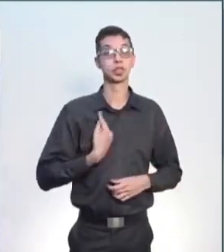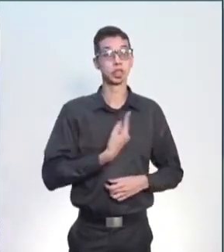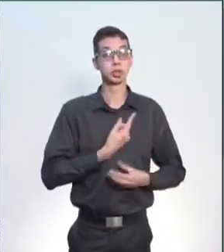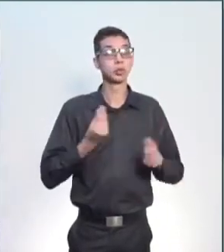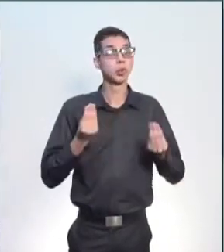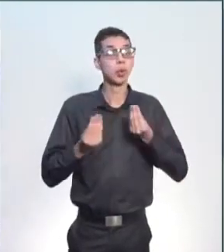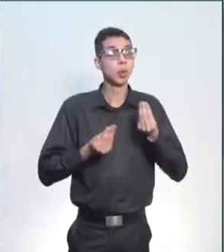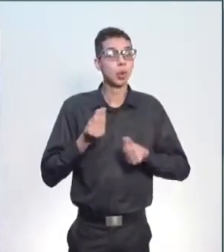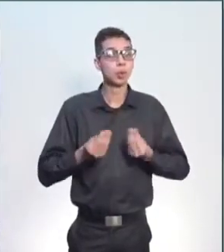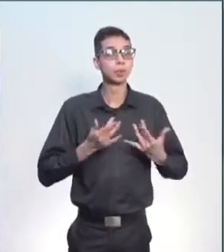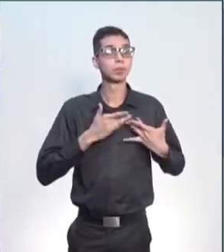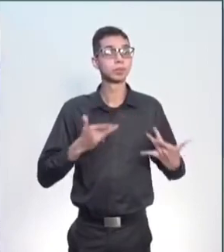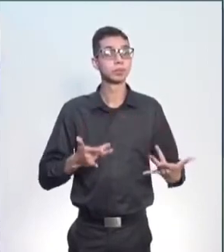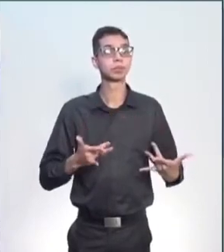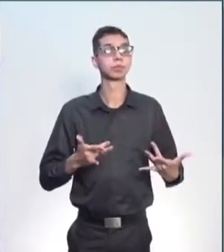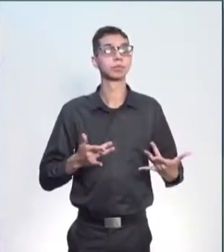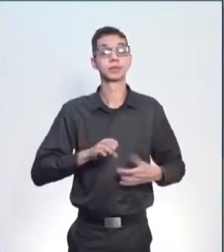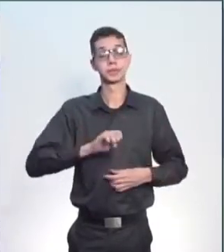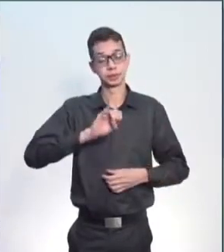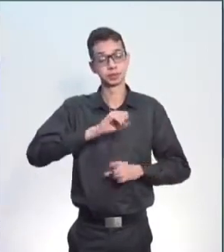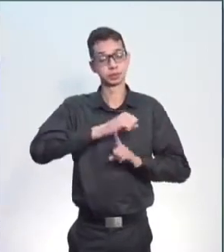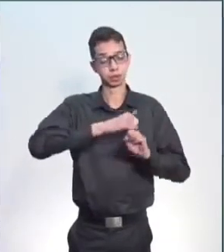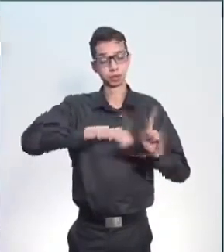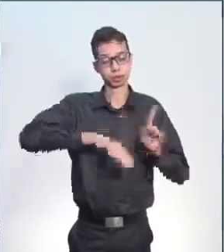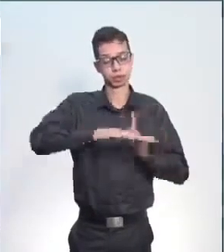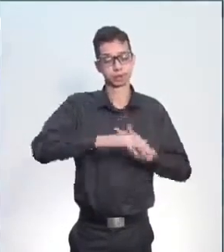outros. Vamos ao próximo texto.